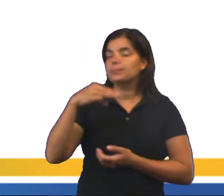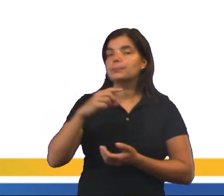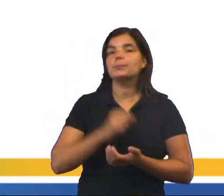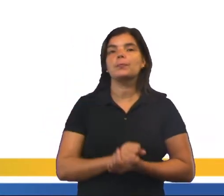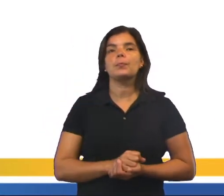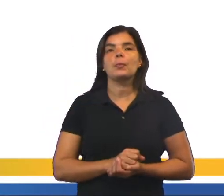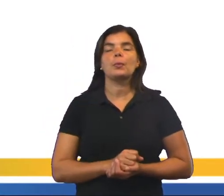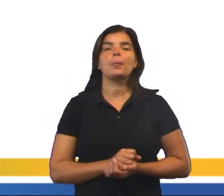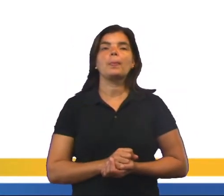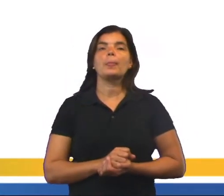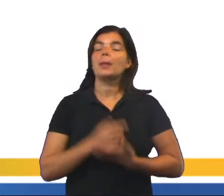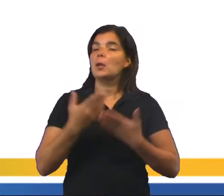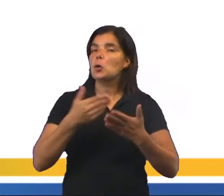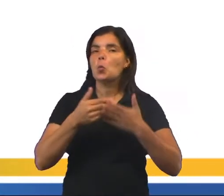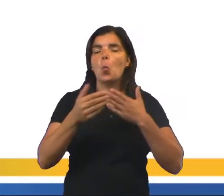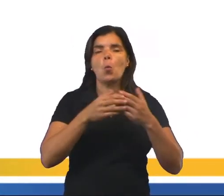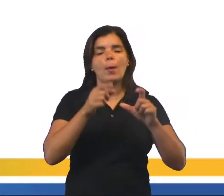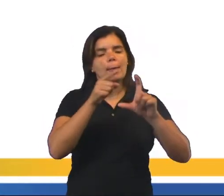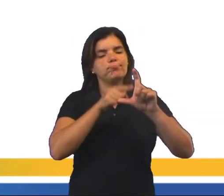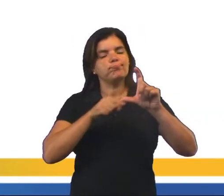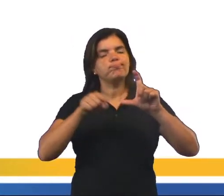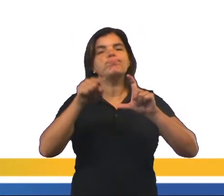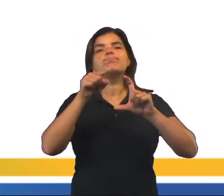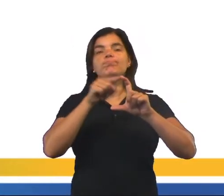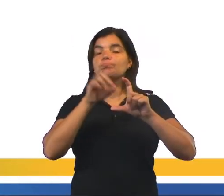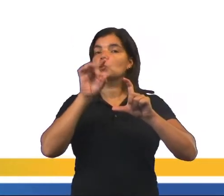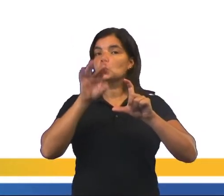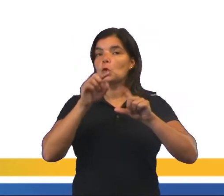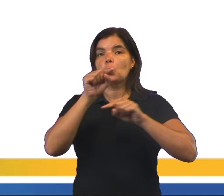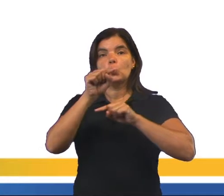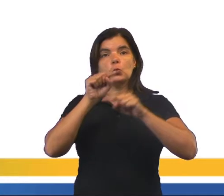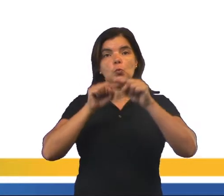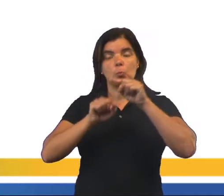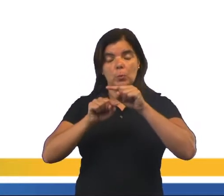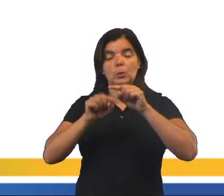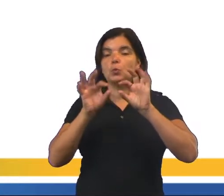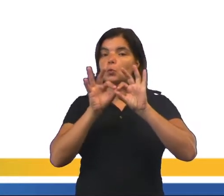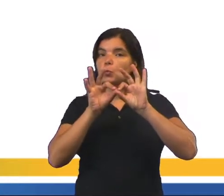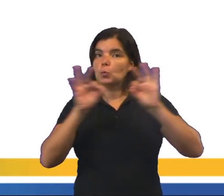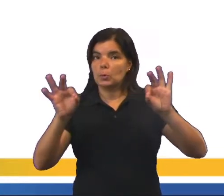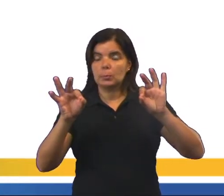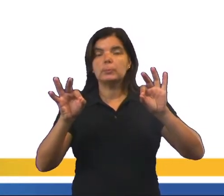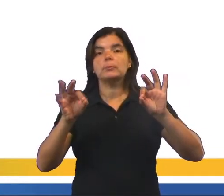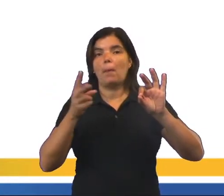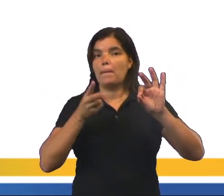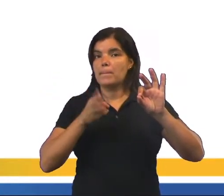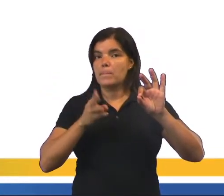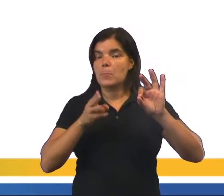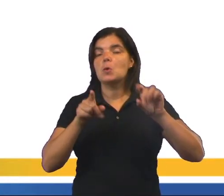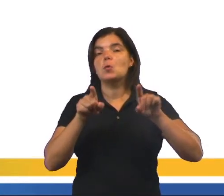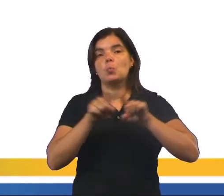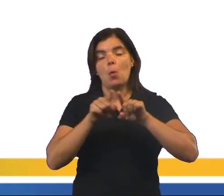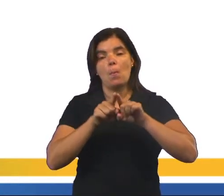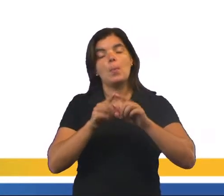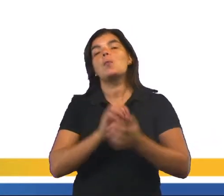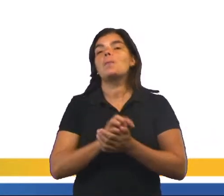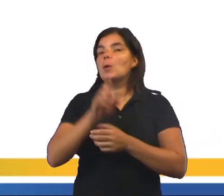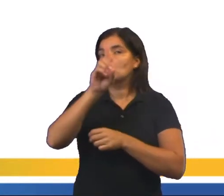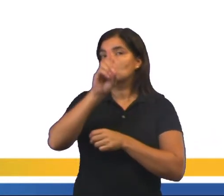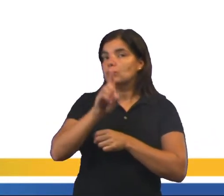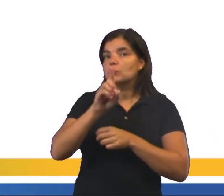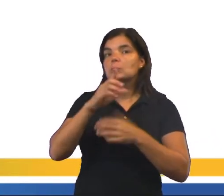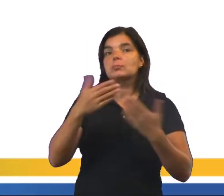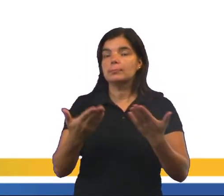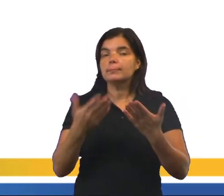pouco sobre ele. Em qualquer região circular, basta dividirmos o comprimento da mesma pela medida do